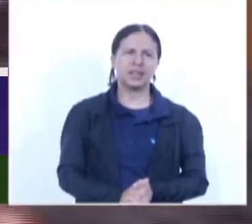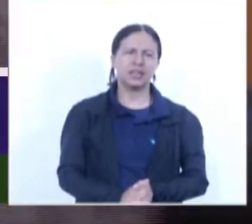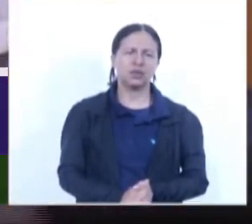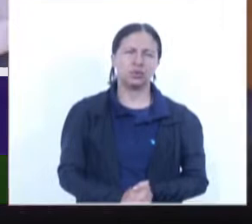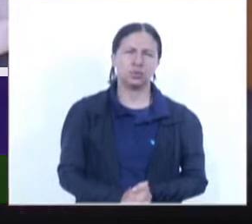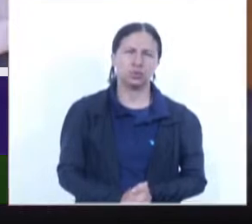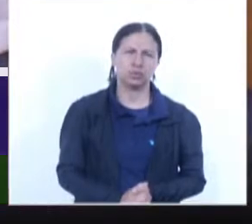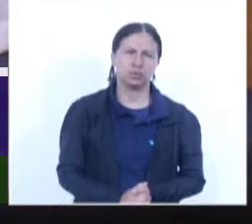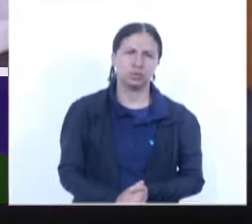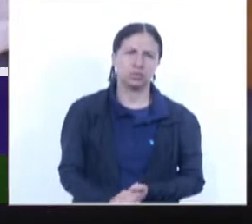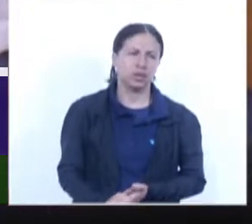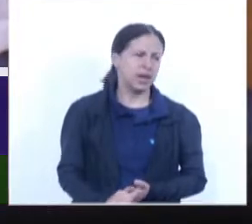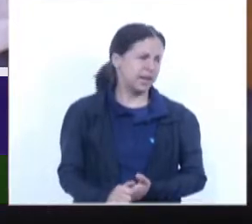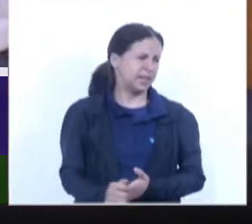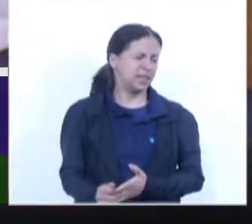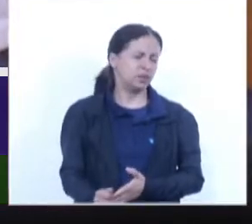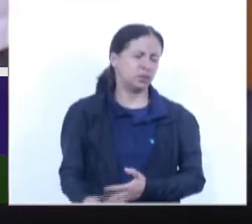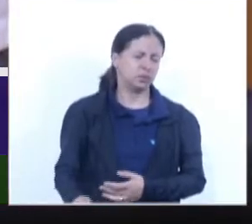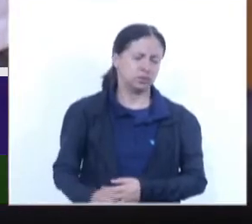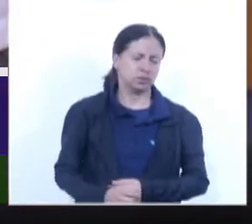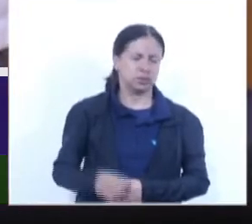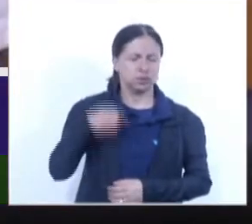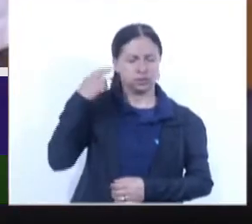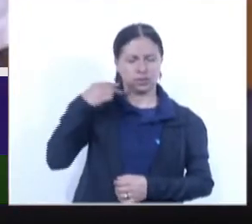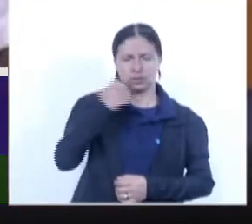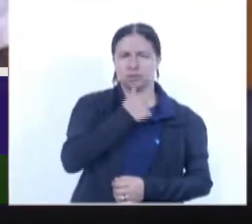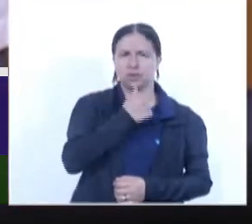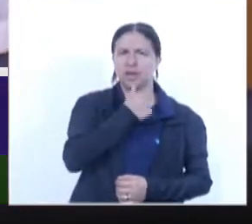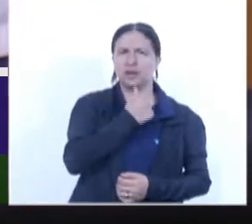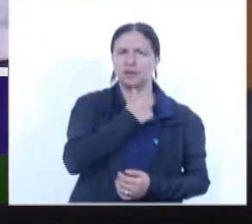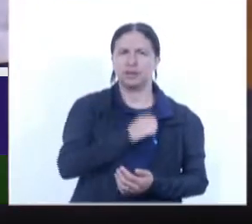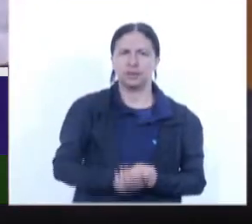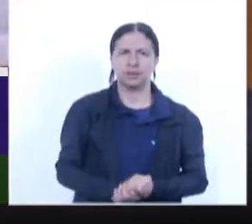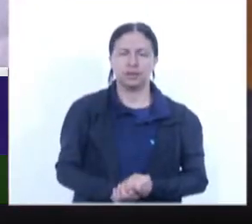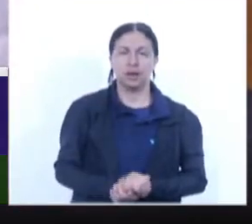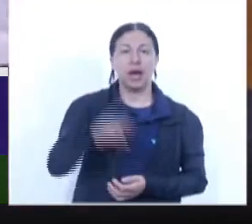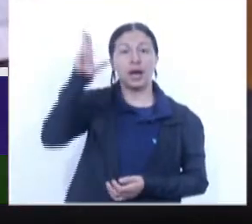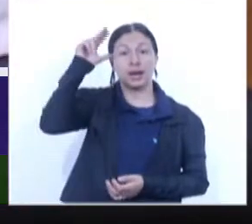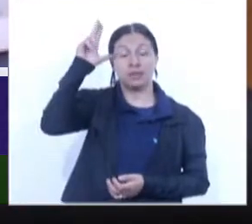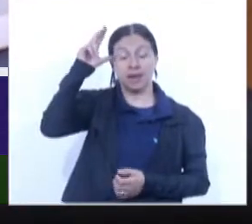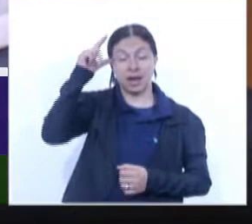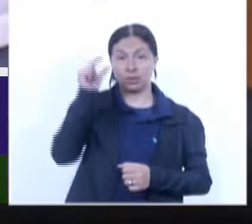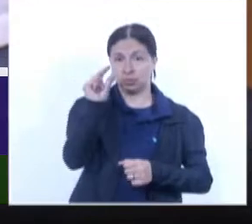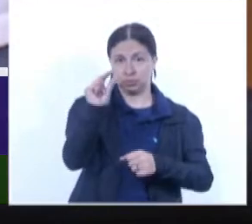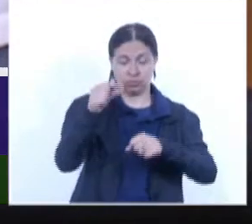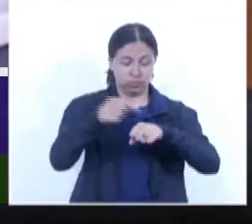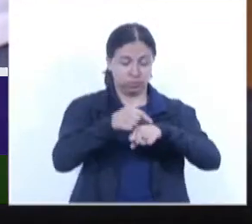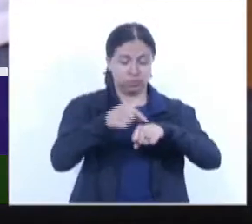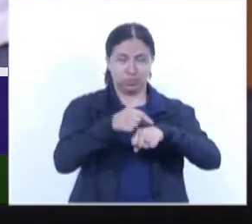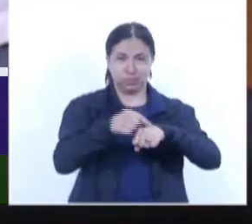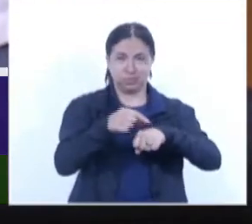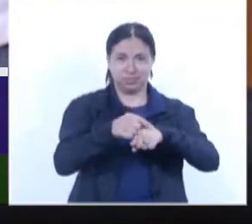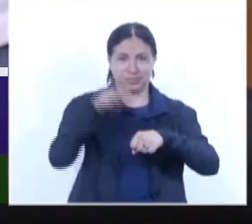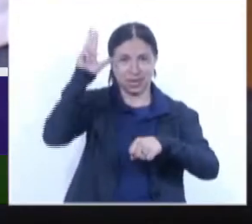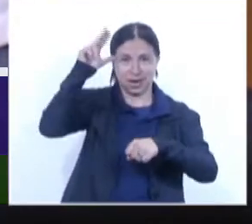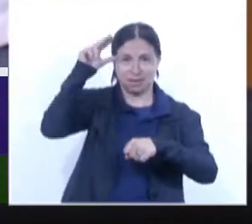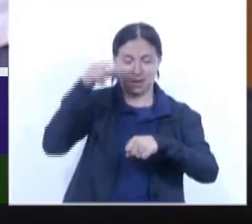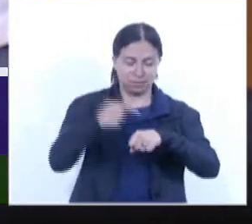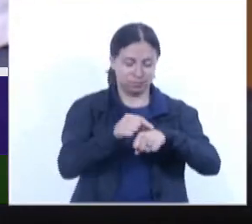projeto de lei complementar 216 21